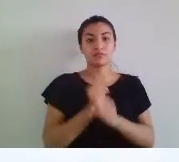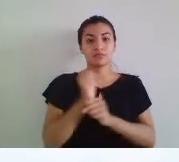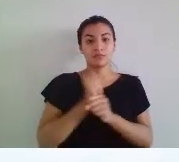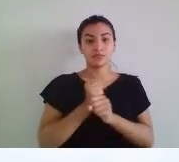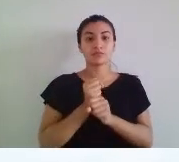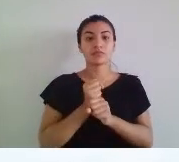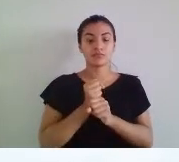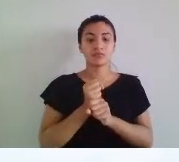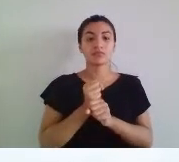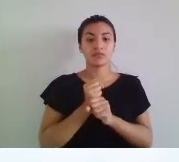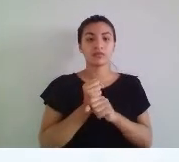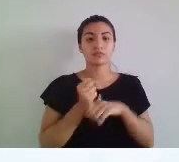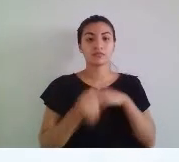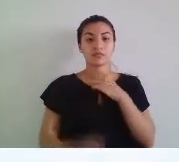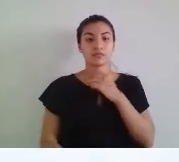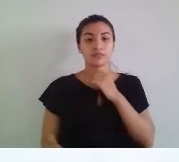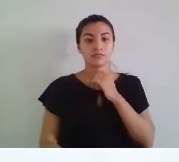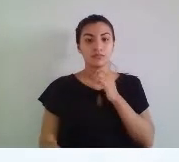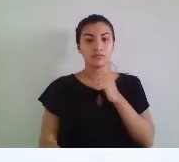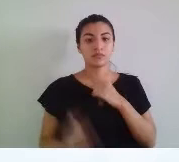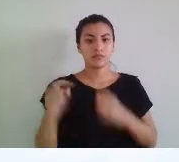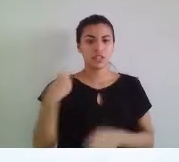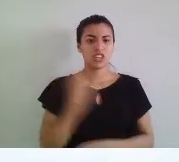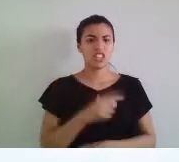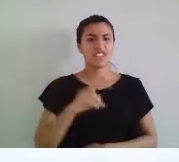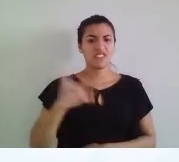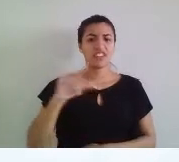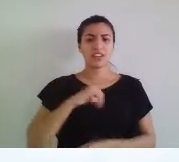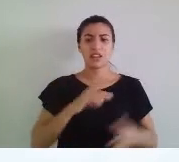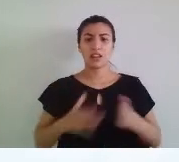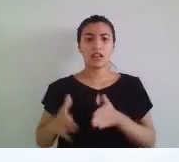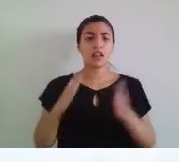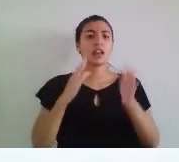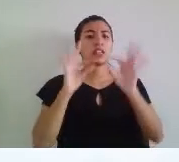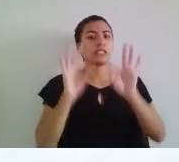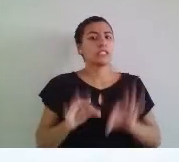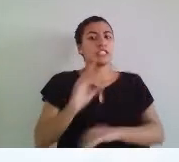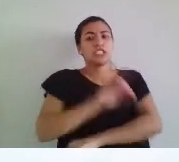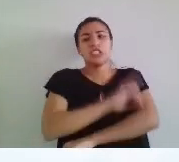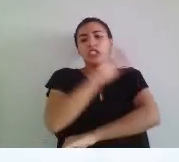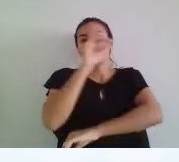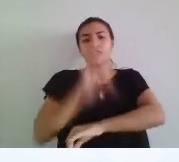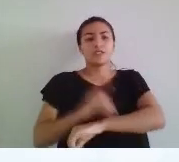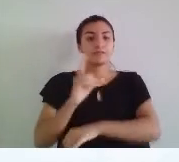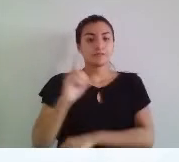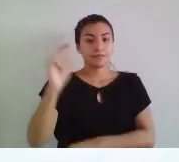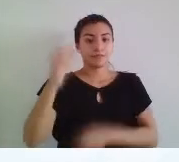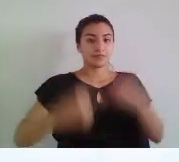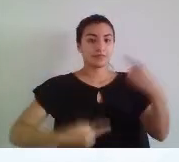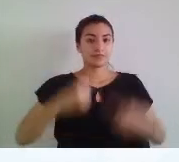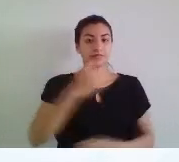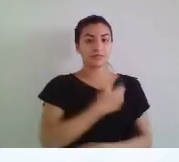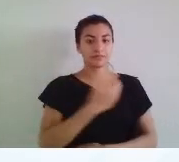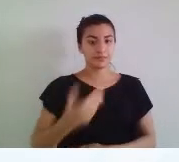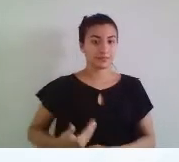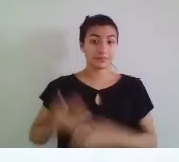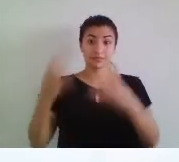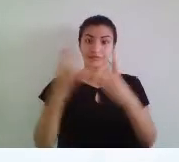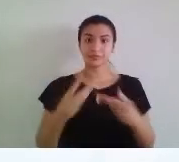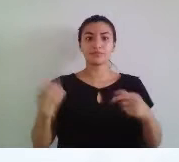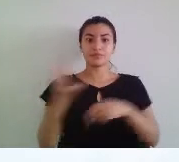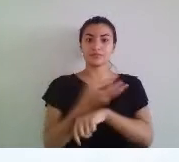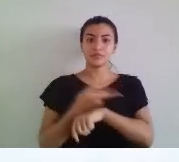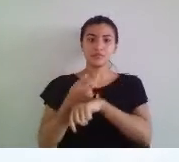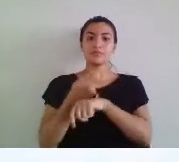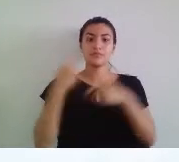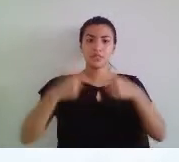anos. E a gente só vai ter um caminho de retirada, um caminho digno de saída com políticas públicas de qualidade. Então, a gente tem que cobrar o nosso